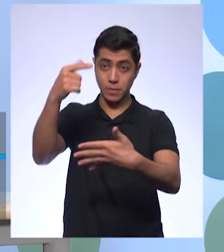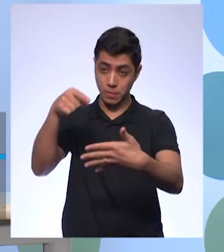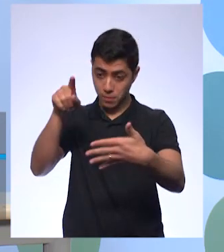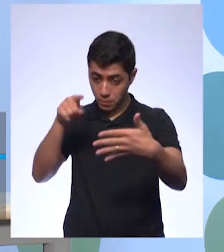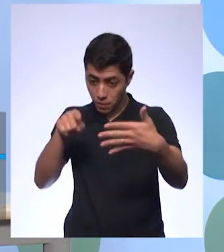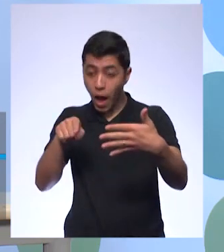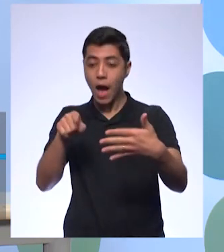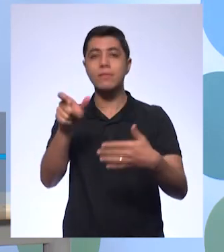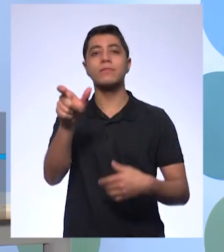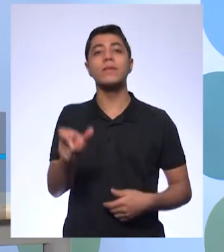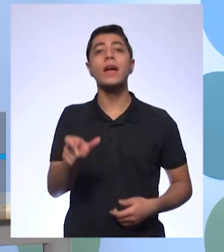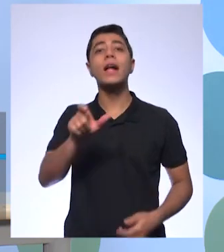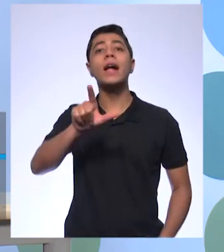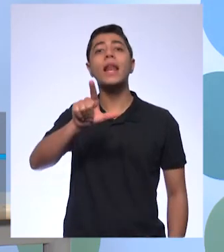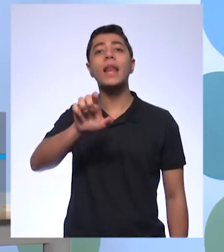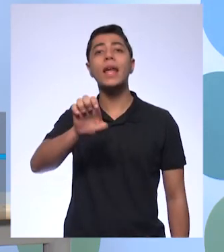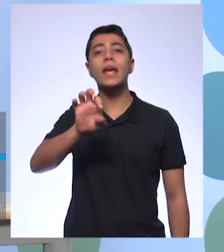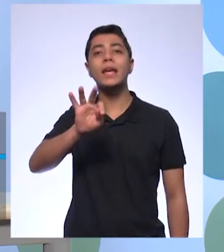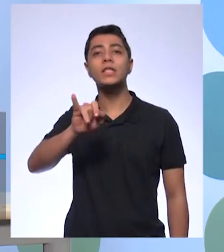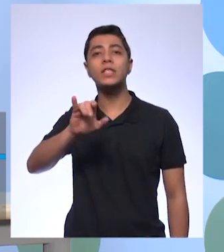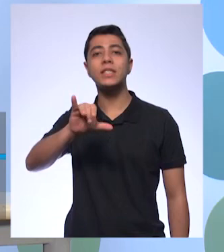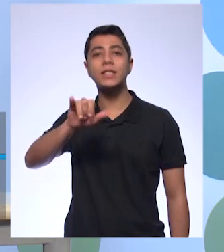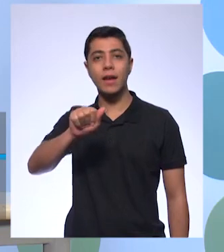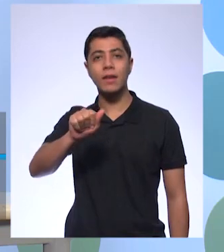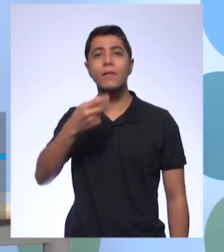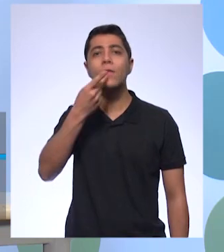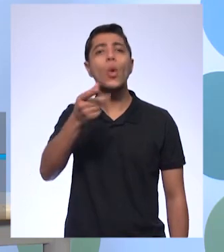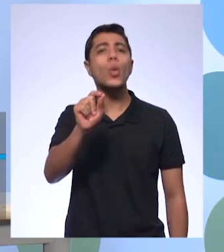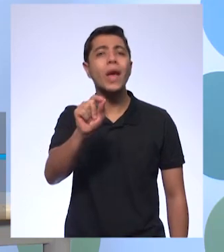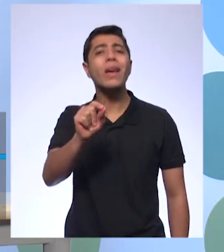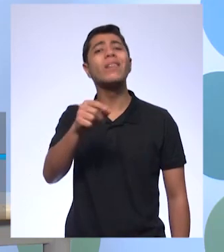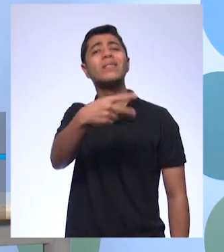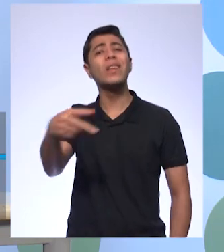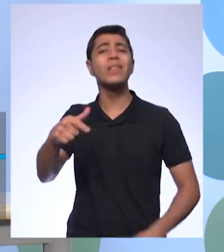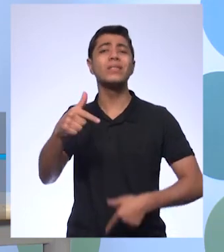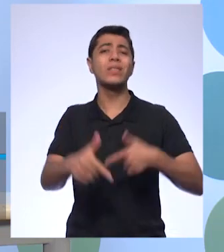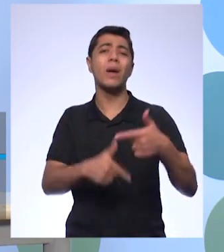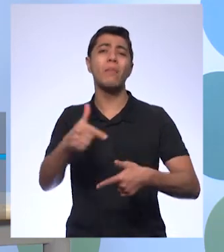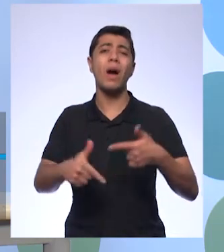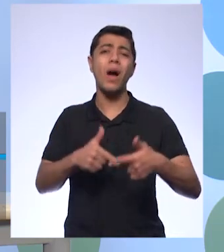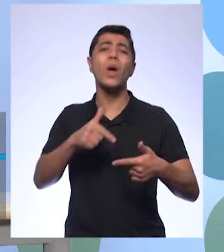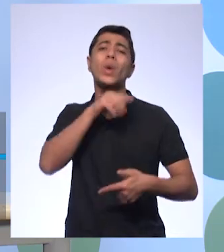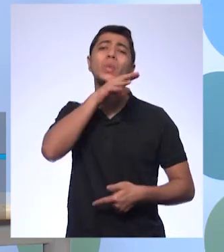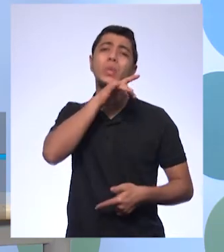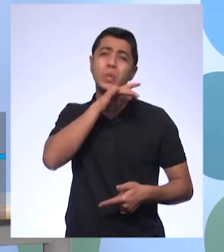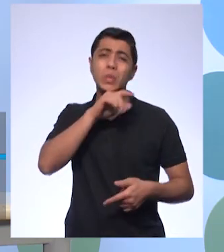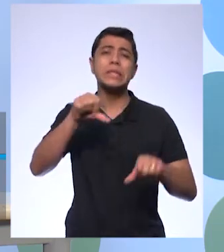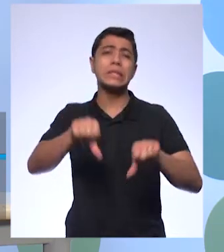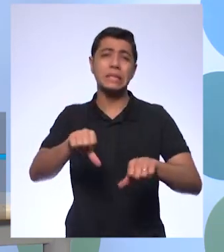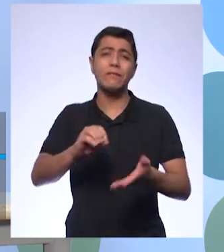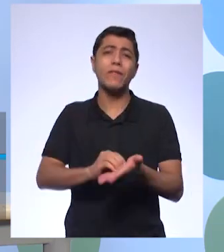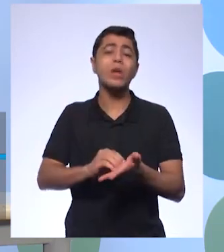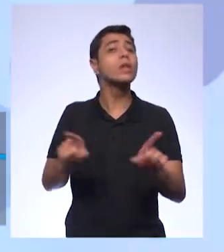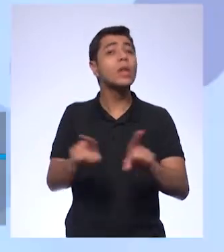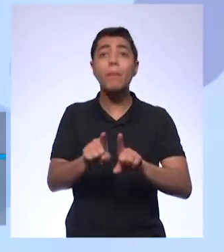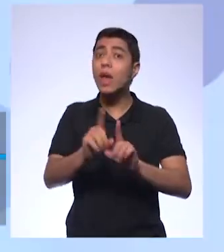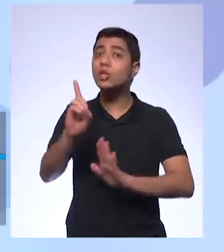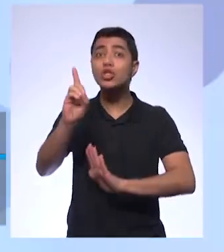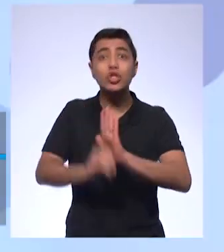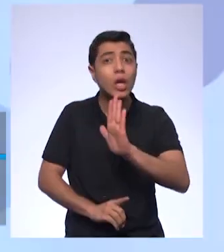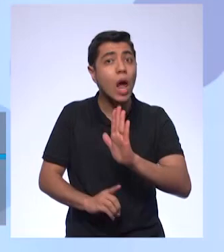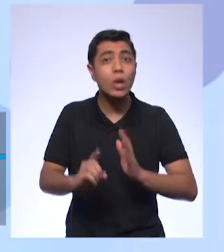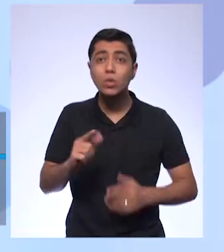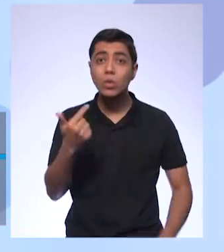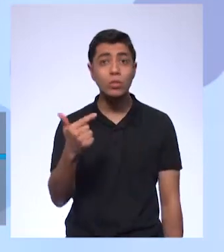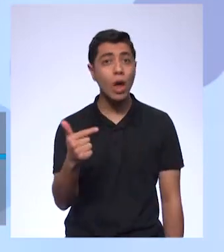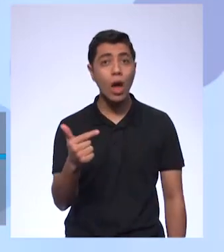Letícia diz: más condições de trabalho e ausência de direitos. Perfeito,